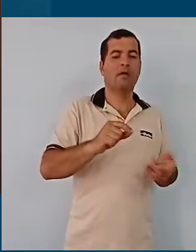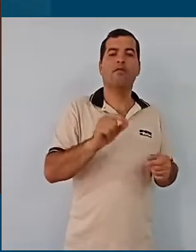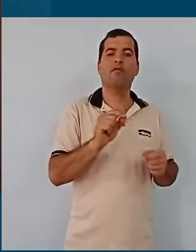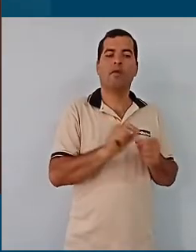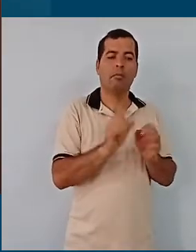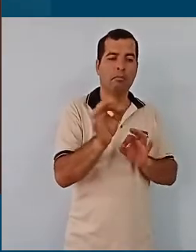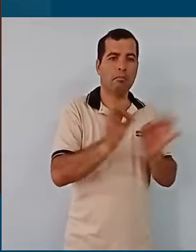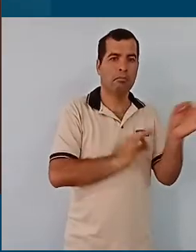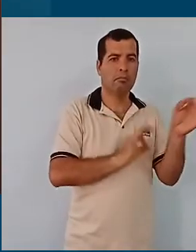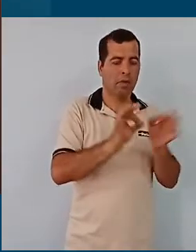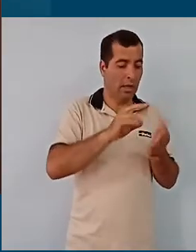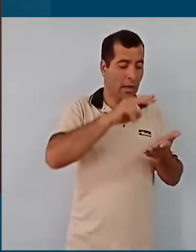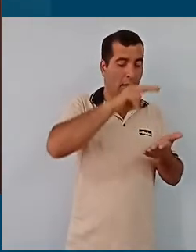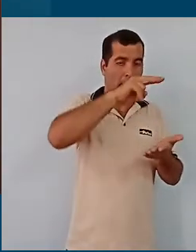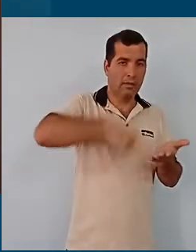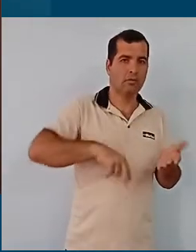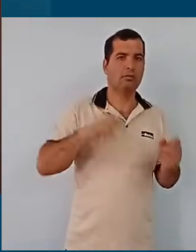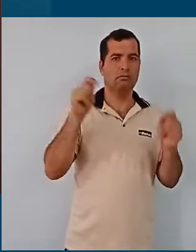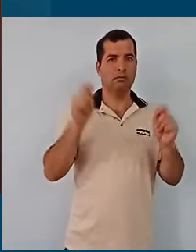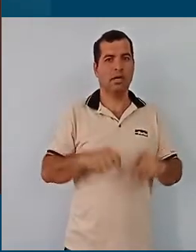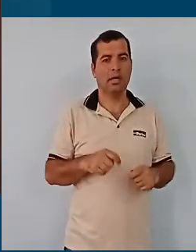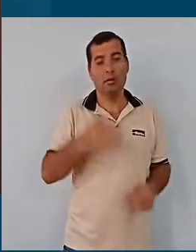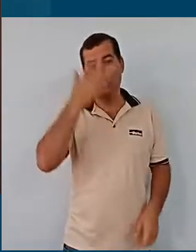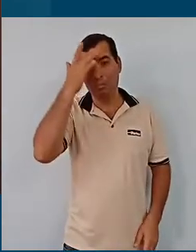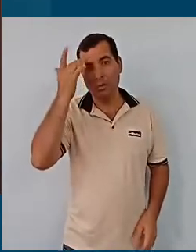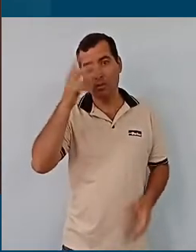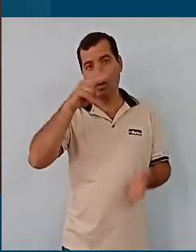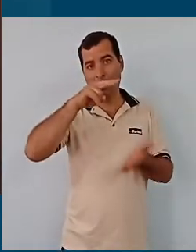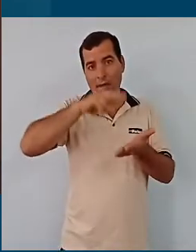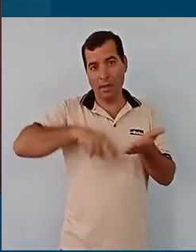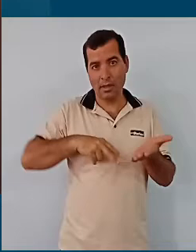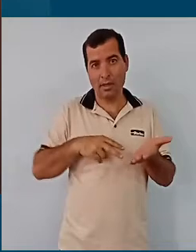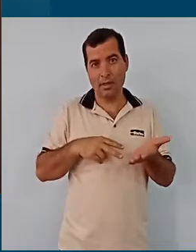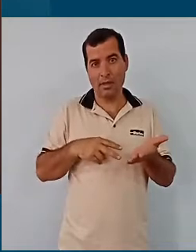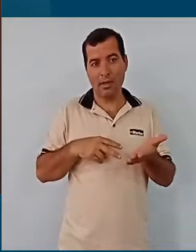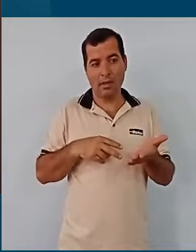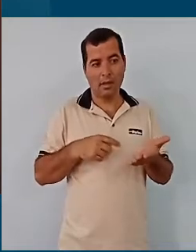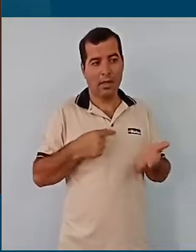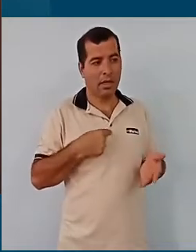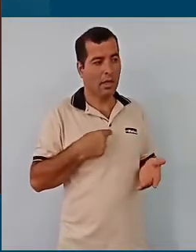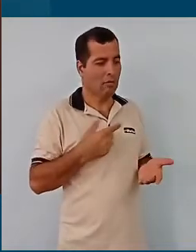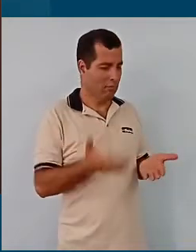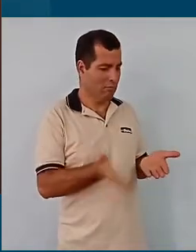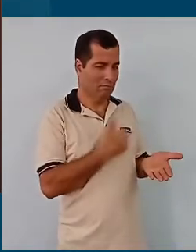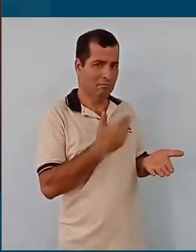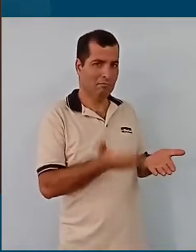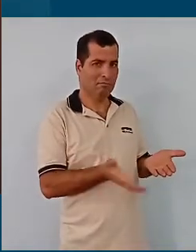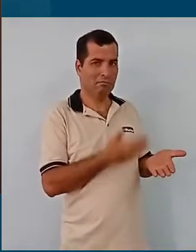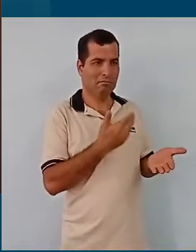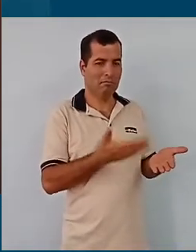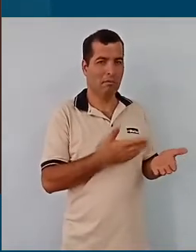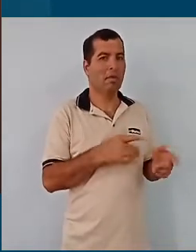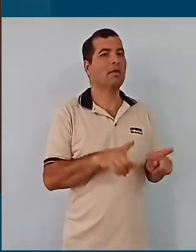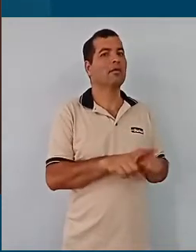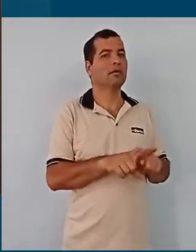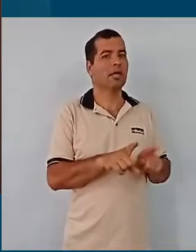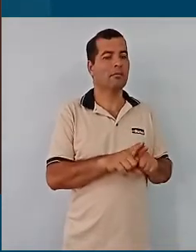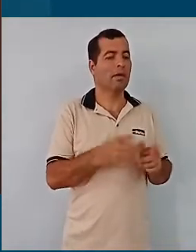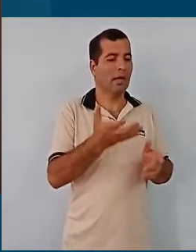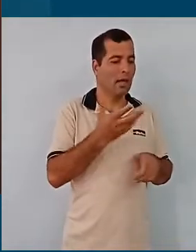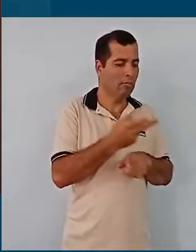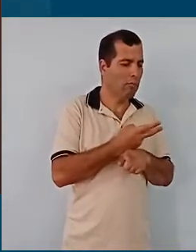ato leitor. Quando alguém lê, e quando eu mesmo for ler lá na frente, eu procuro no